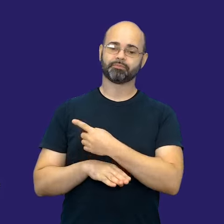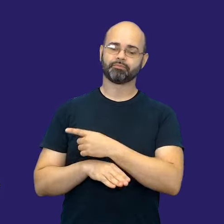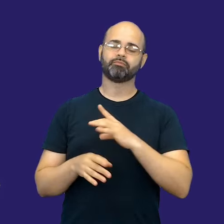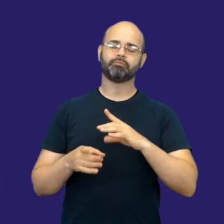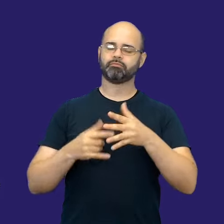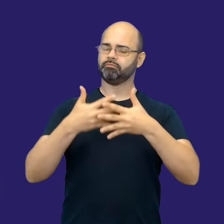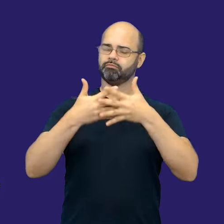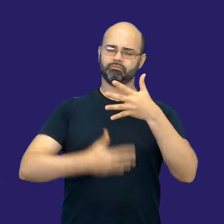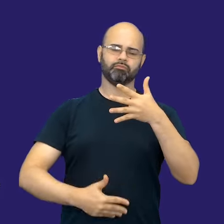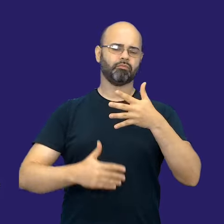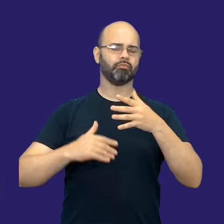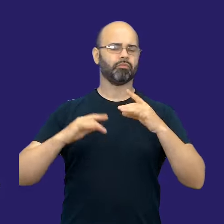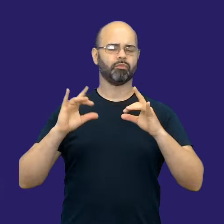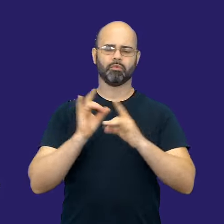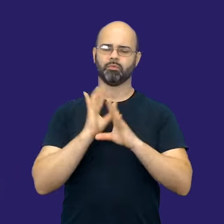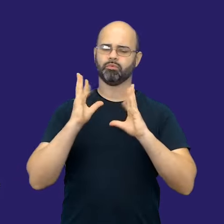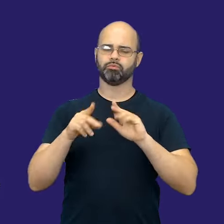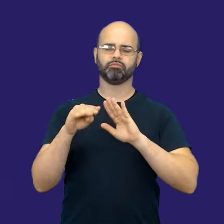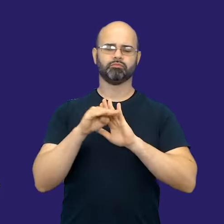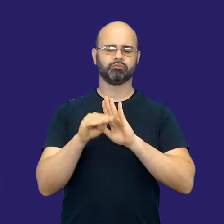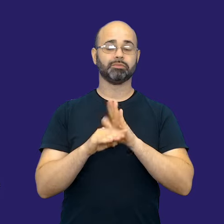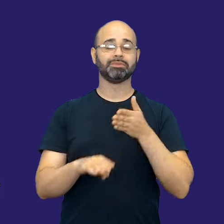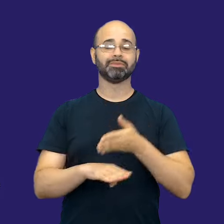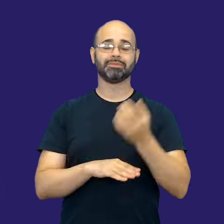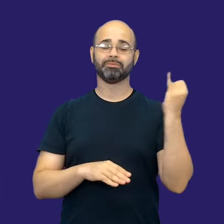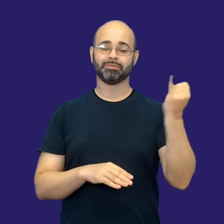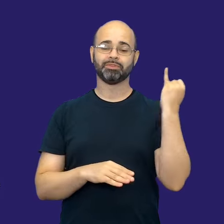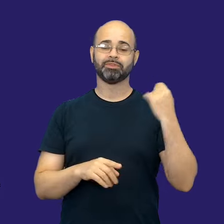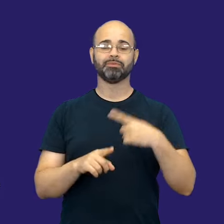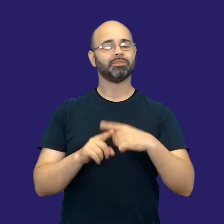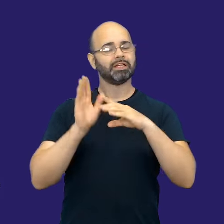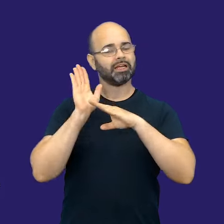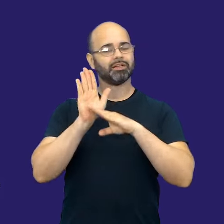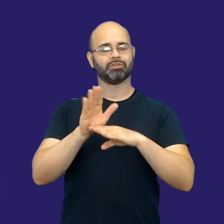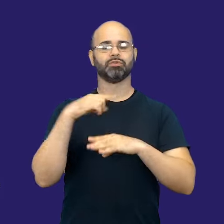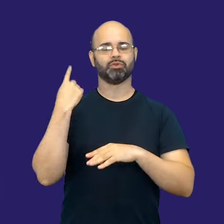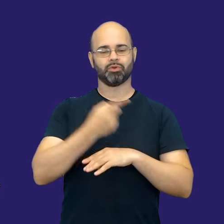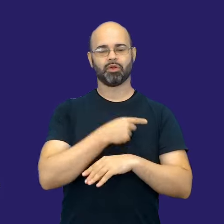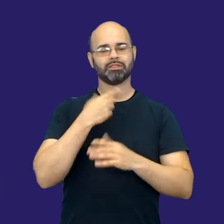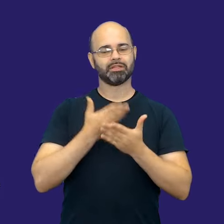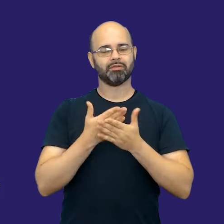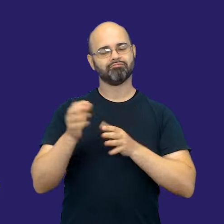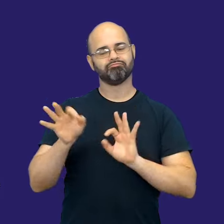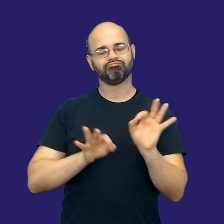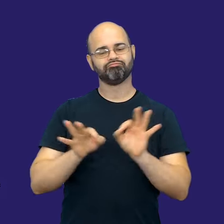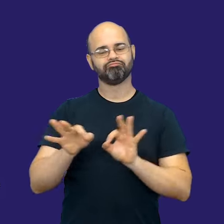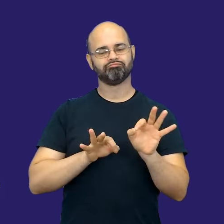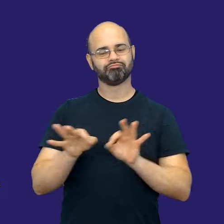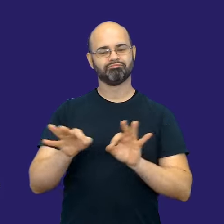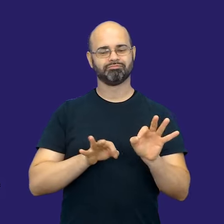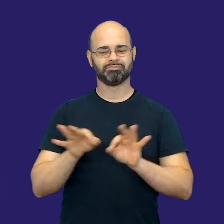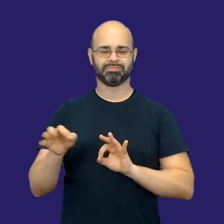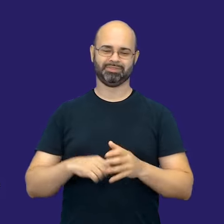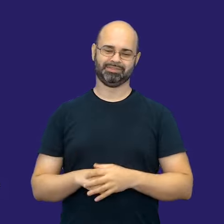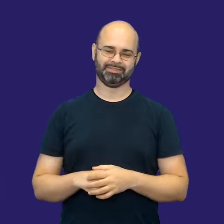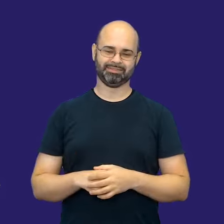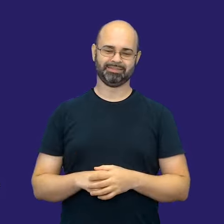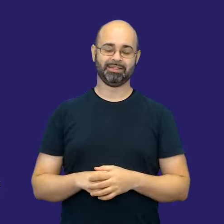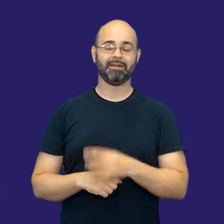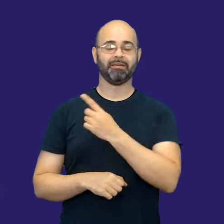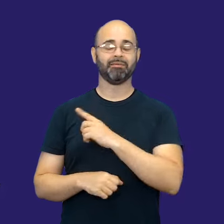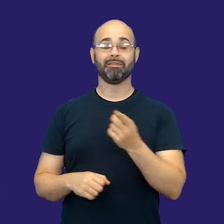roteiro, gente, que é importante a gente acessar, que ajuda bastante a gente a planejar nossas aulas, porque lá tem